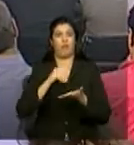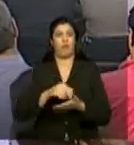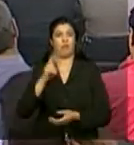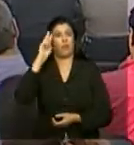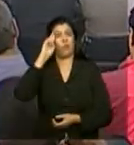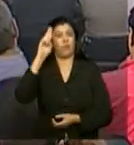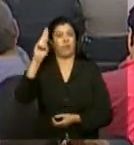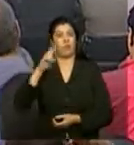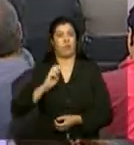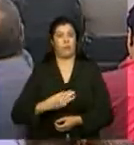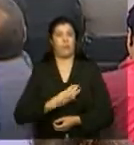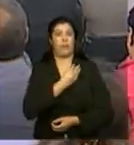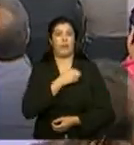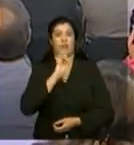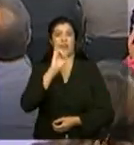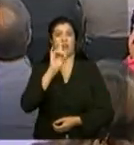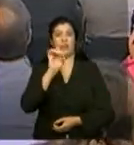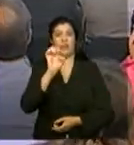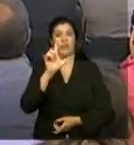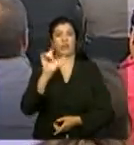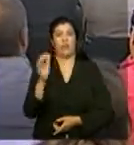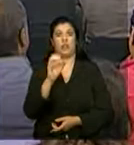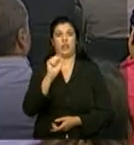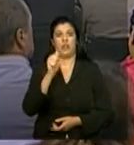e dele salvatti